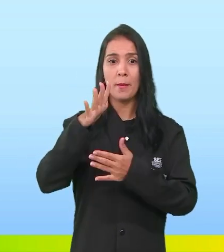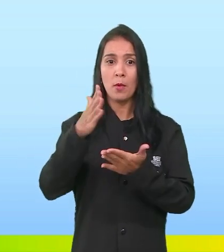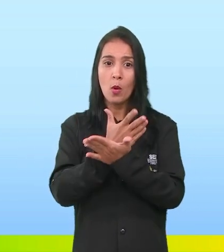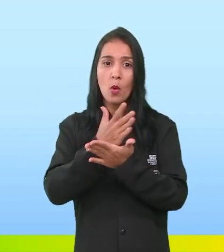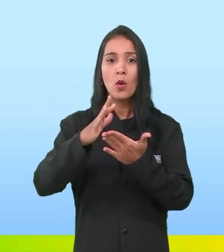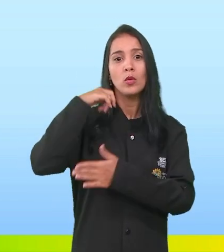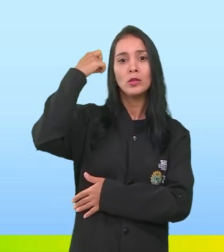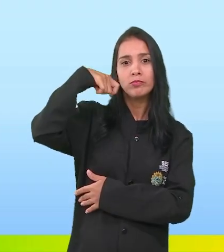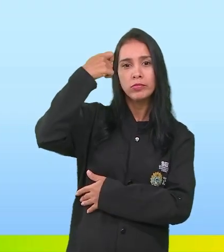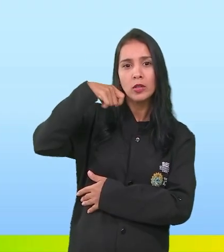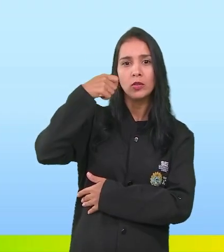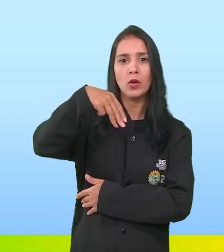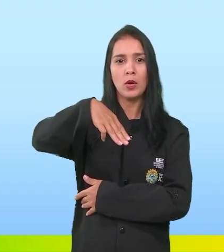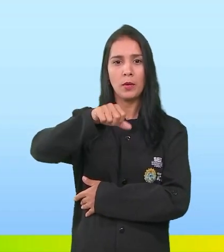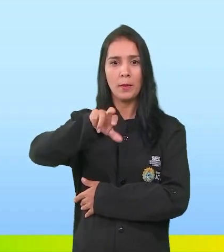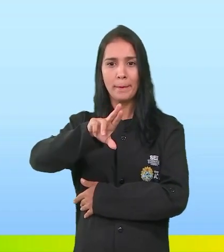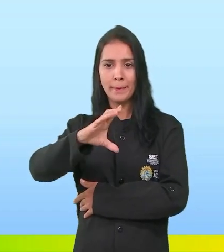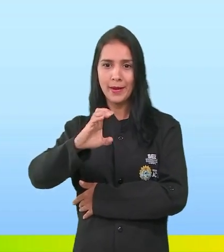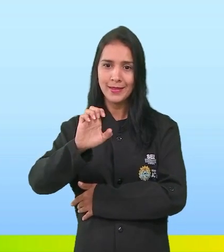mestre da mímica,